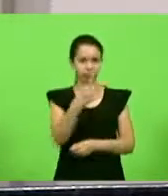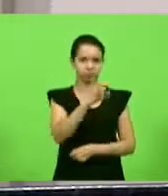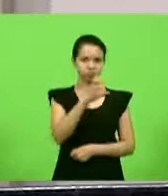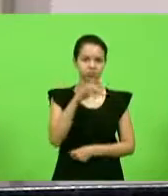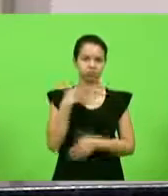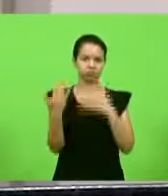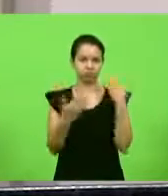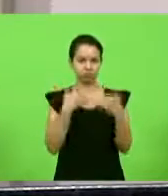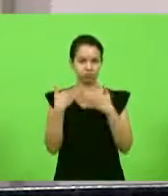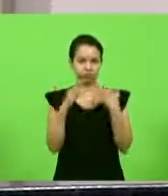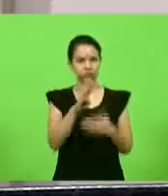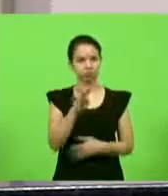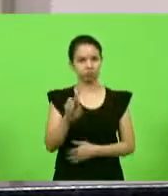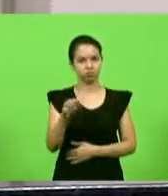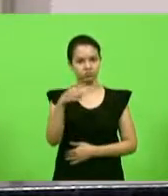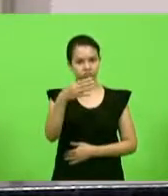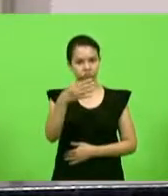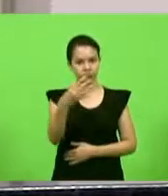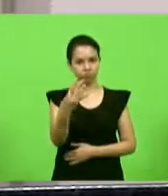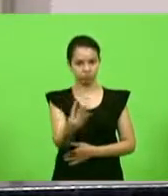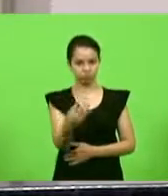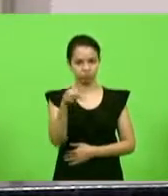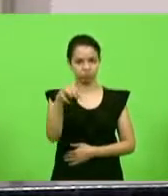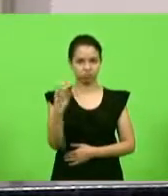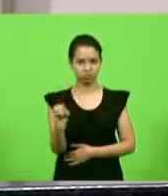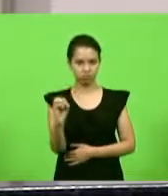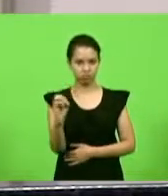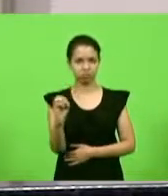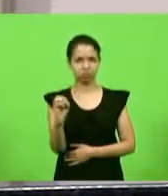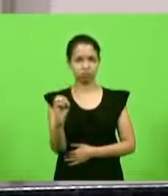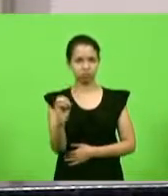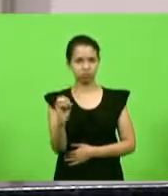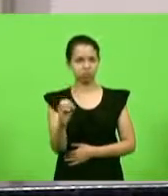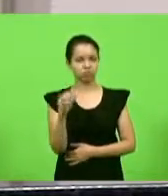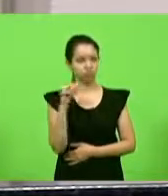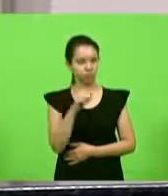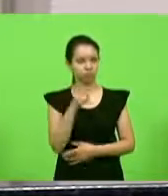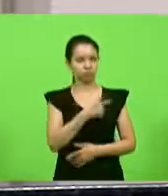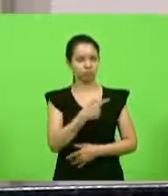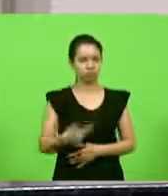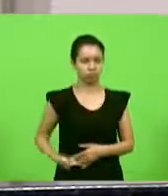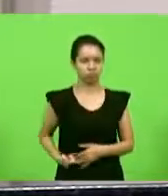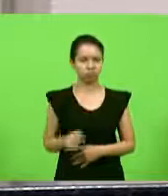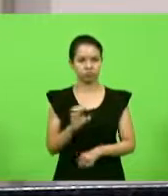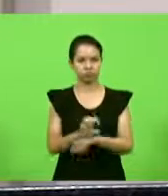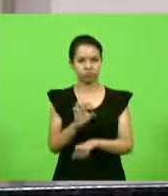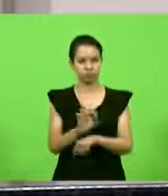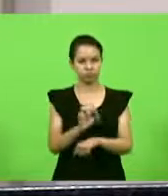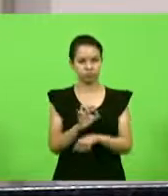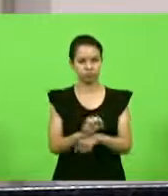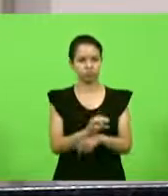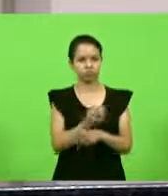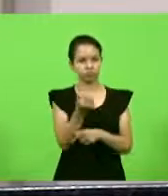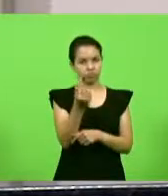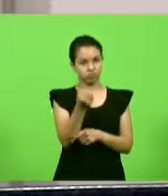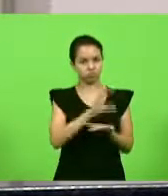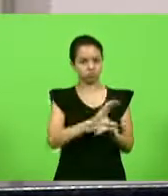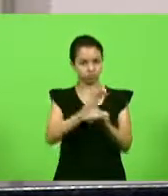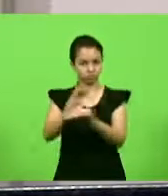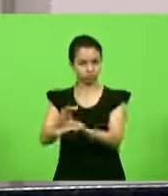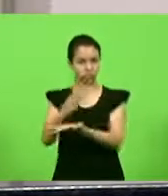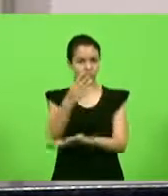na BR-470. O fato do governo do Estado colocar 200